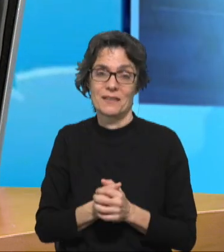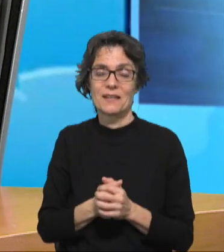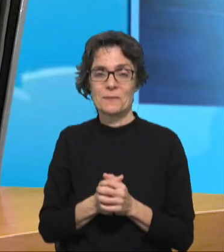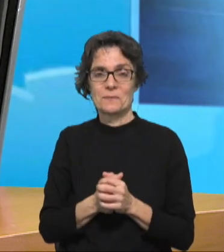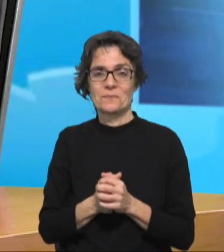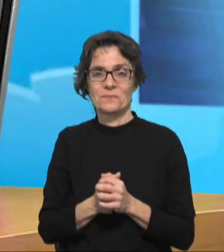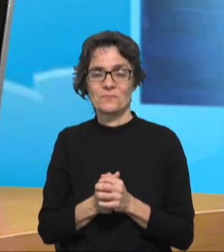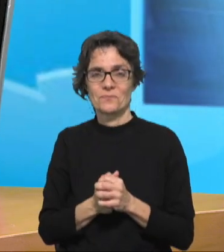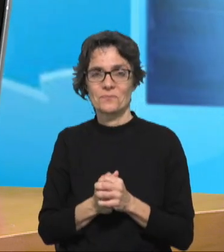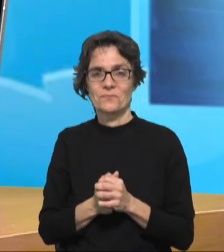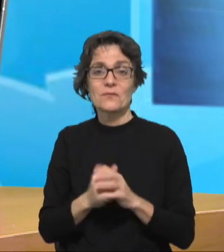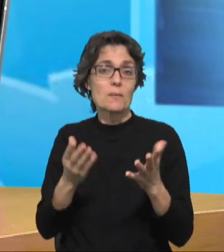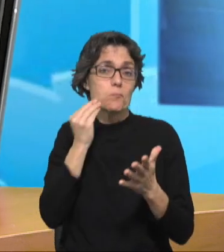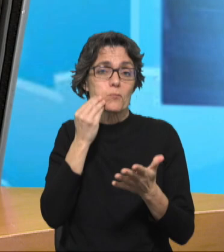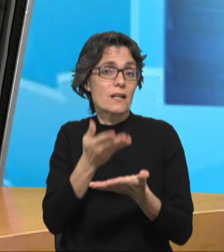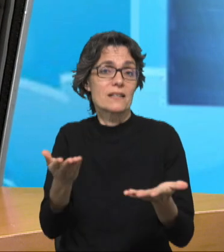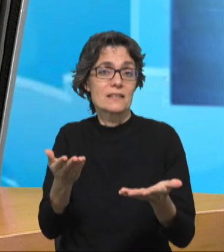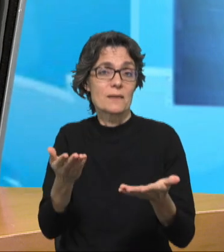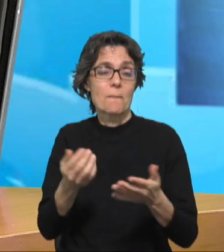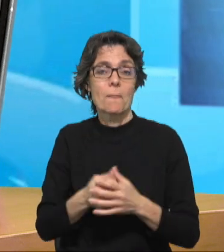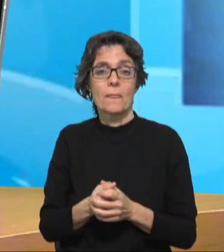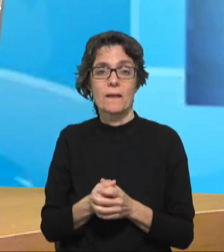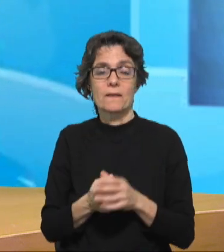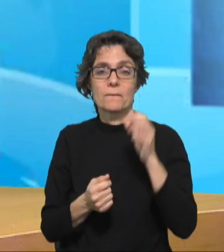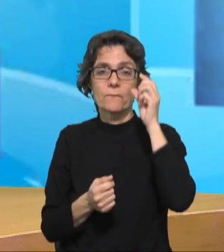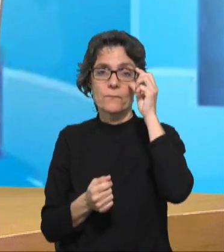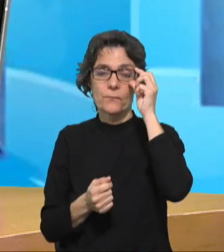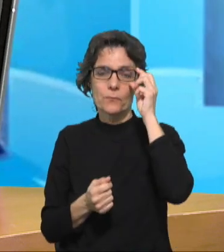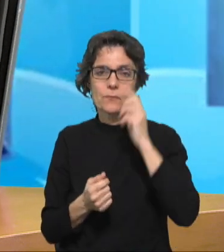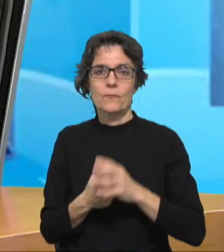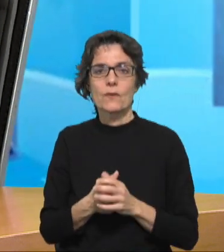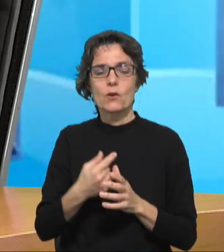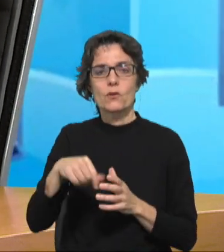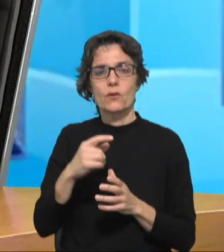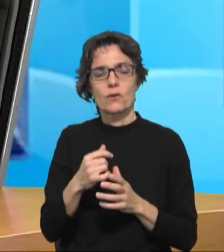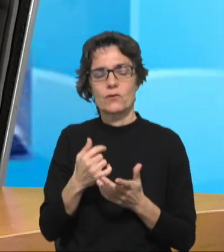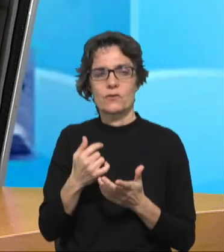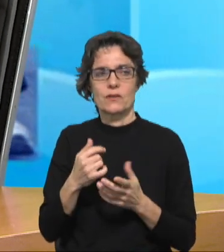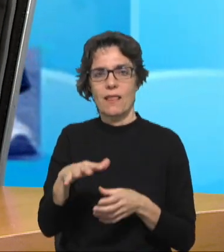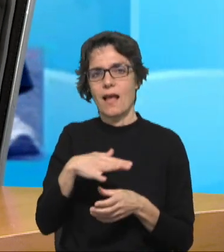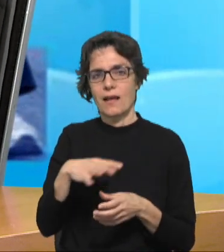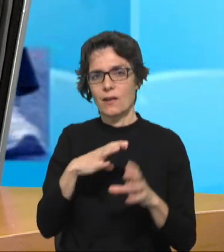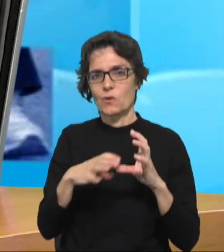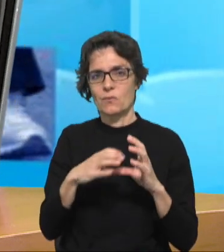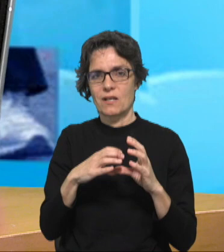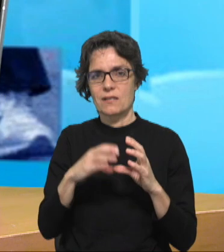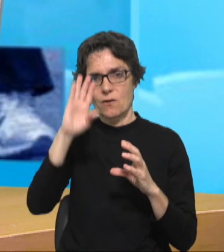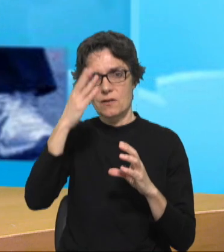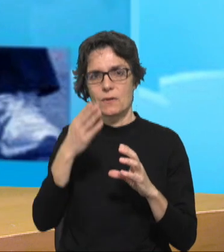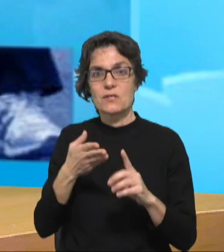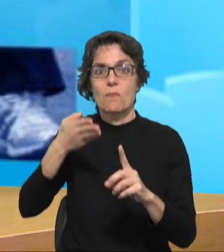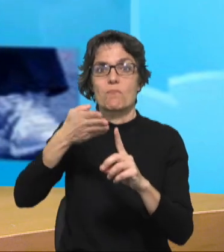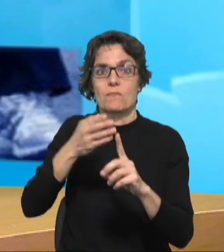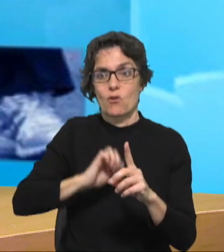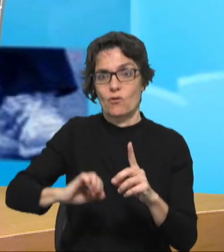é? Mas pronto, era a realidade. E é um pouco isso, não é? Vamos sentir sempre esse cenário da comunicação, que esta missão de